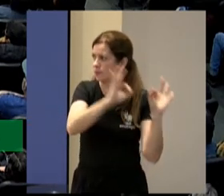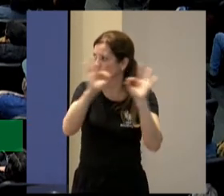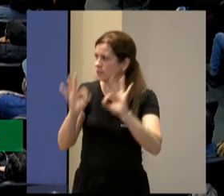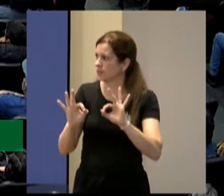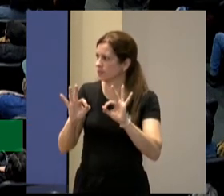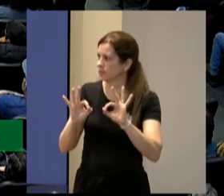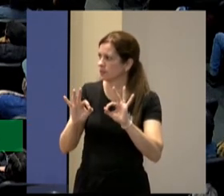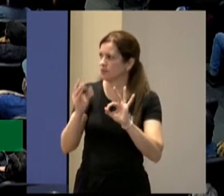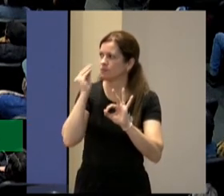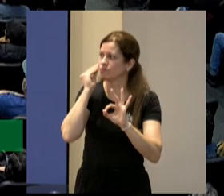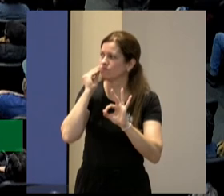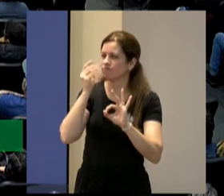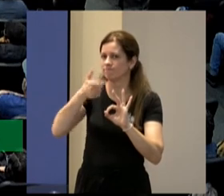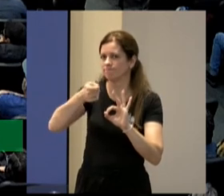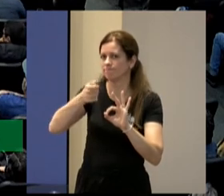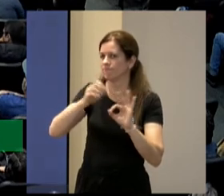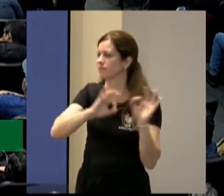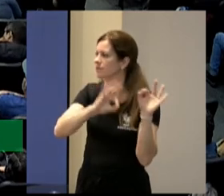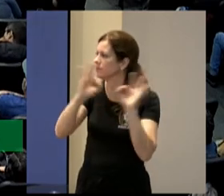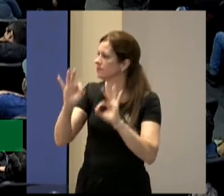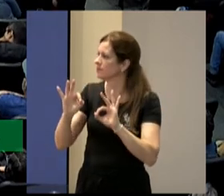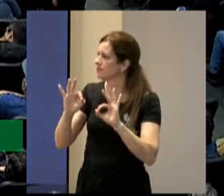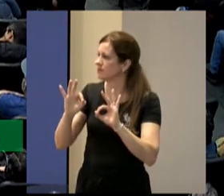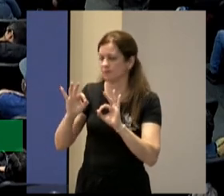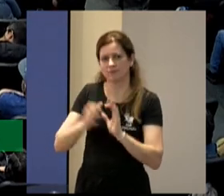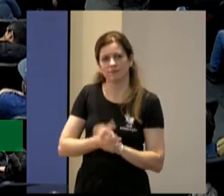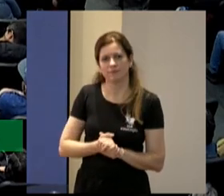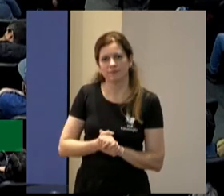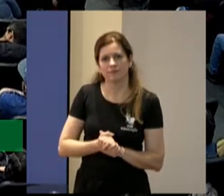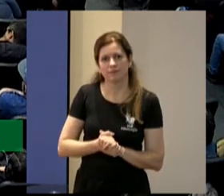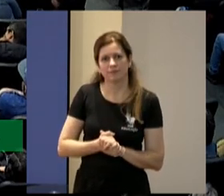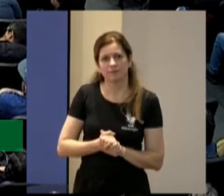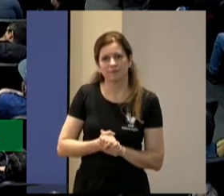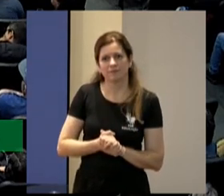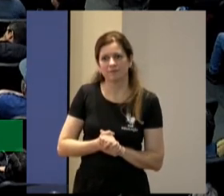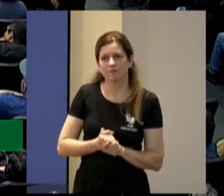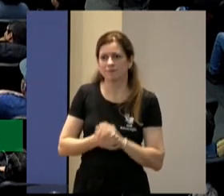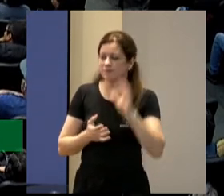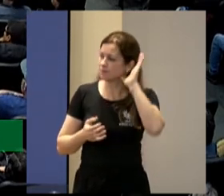indo. É para lá? Aqui?